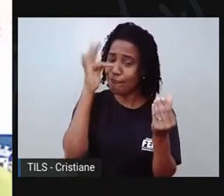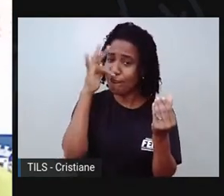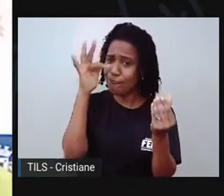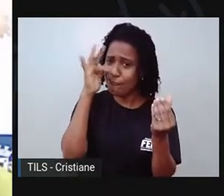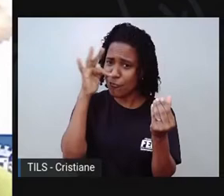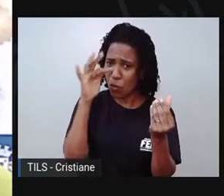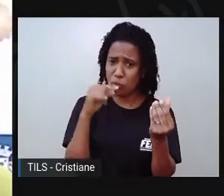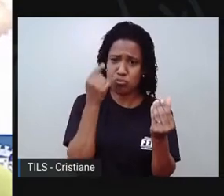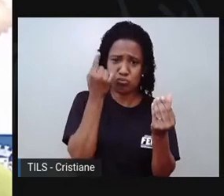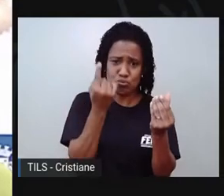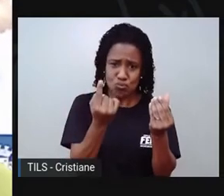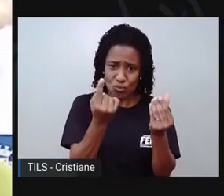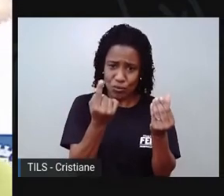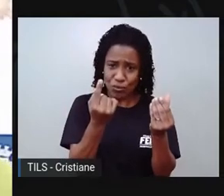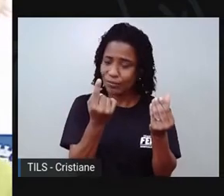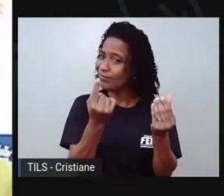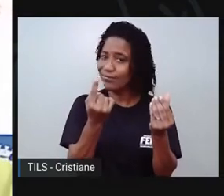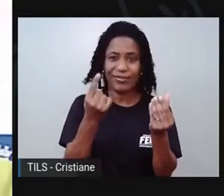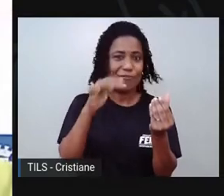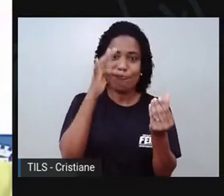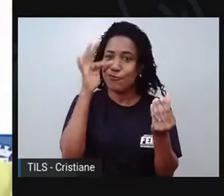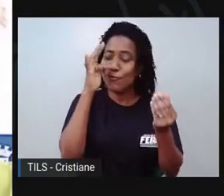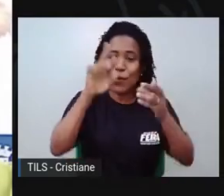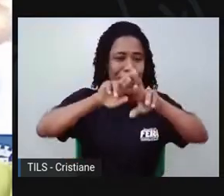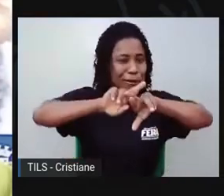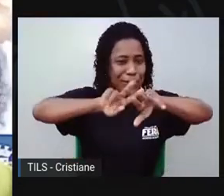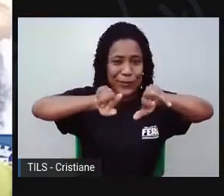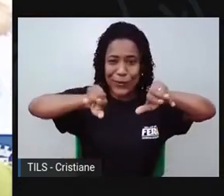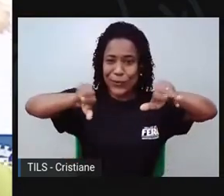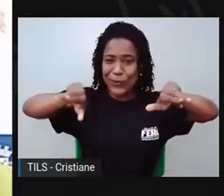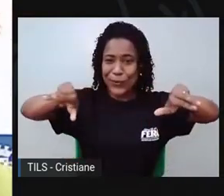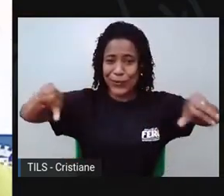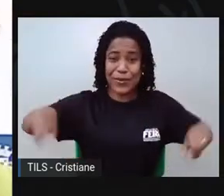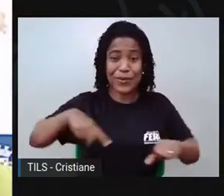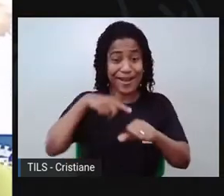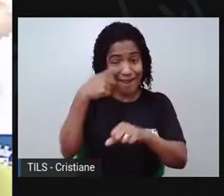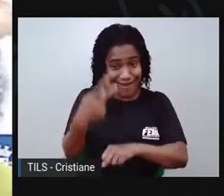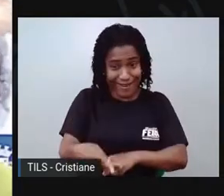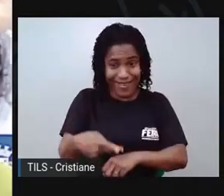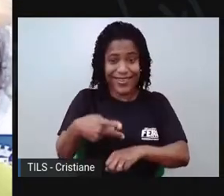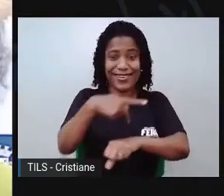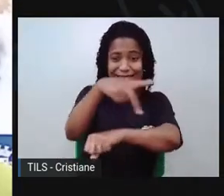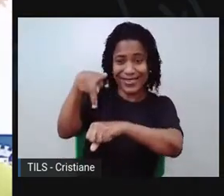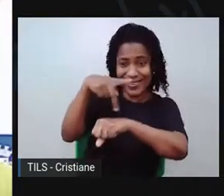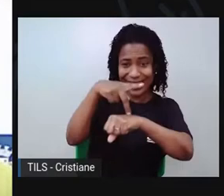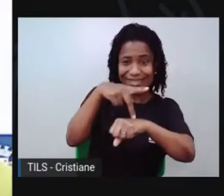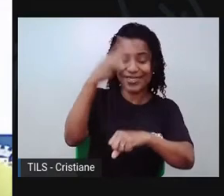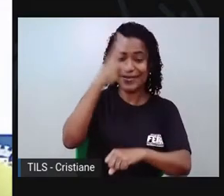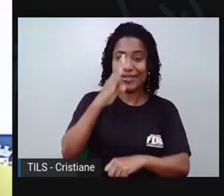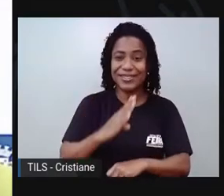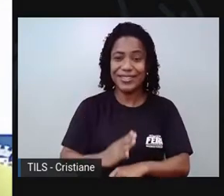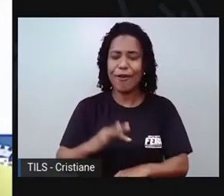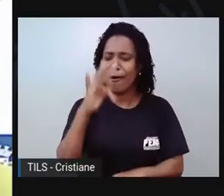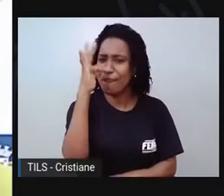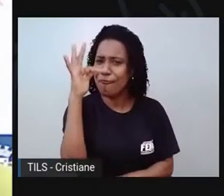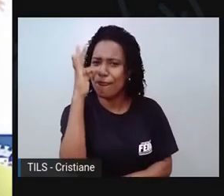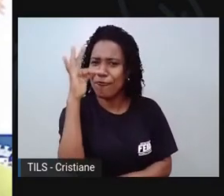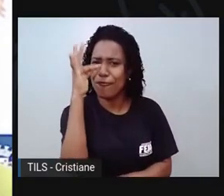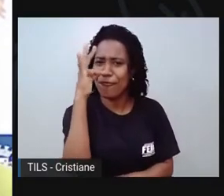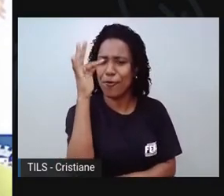com bastante diversidade de plantas, de flores. Que legal, Proci!